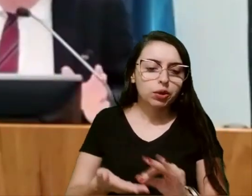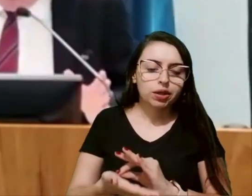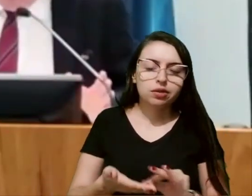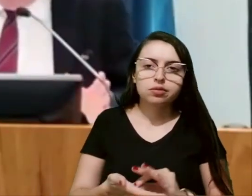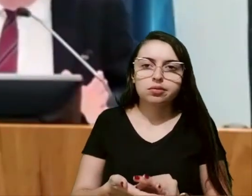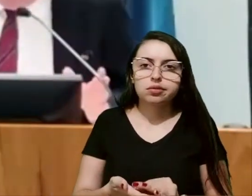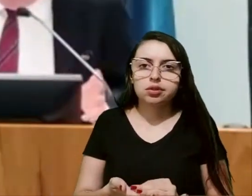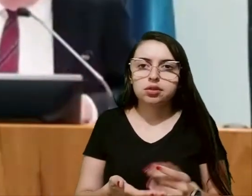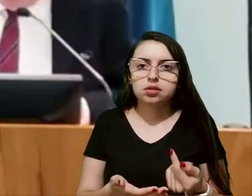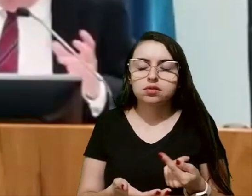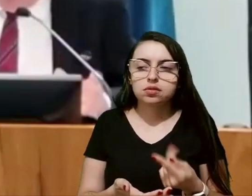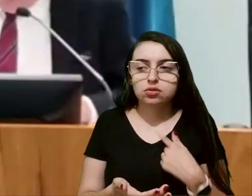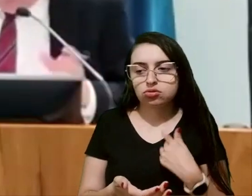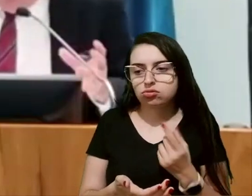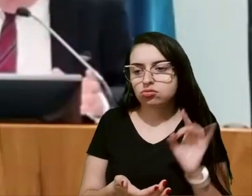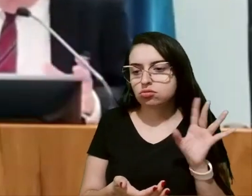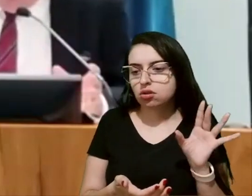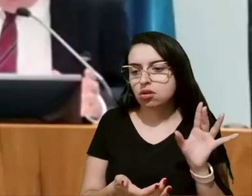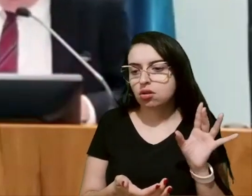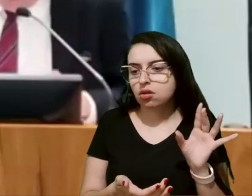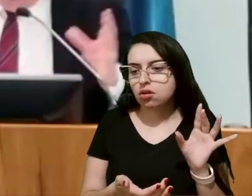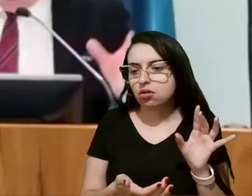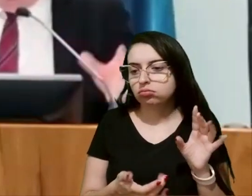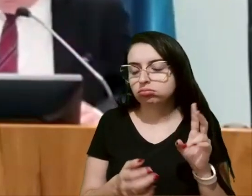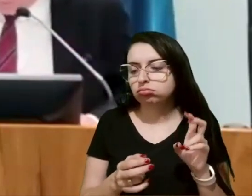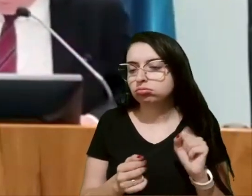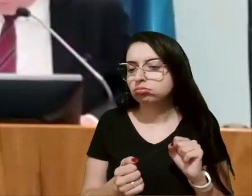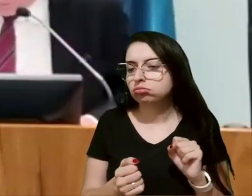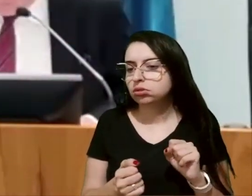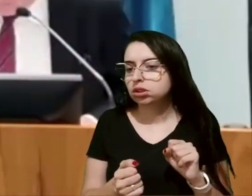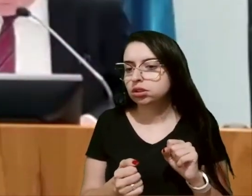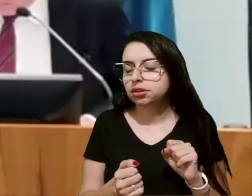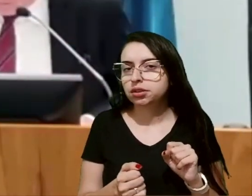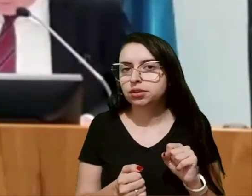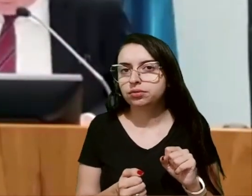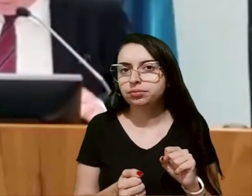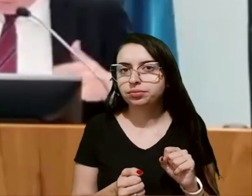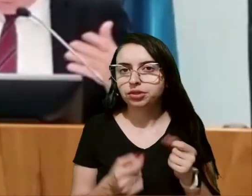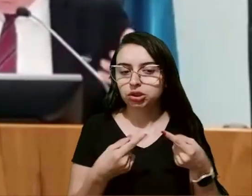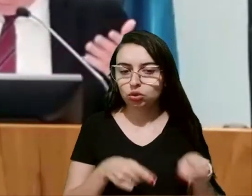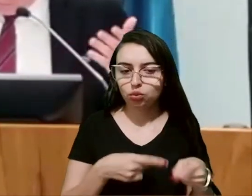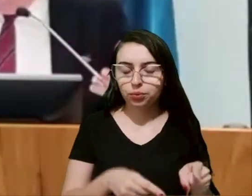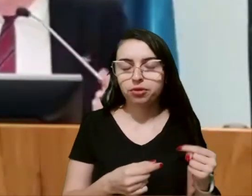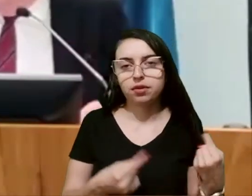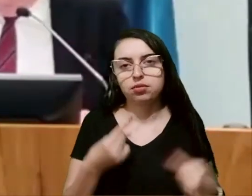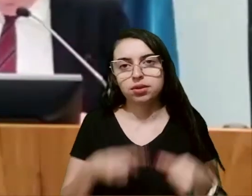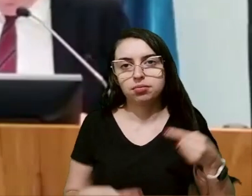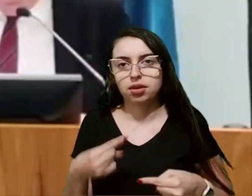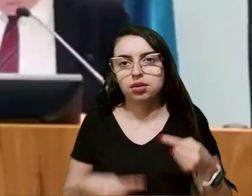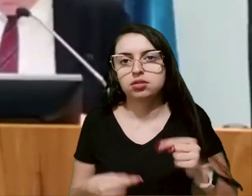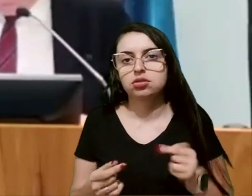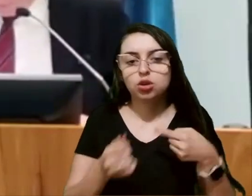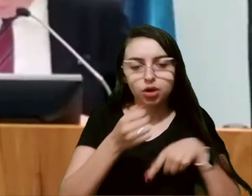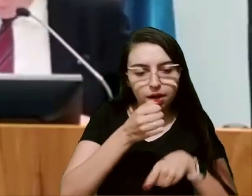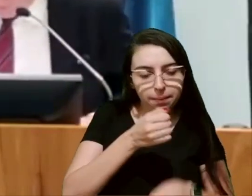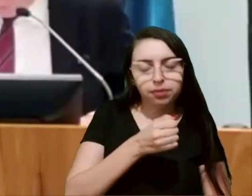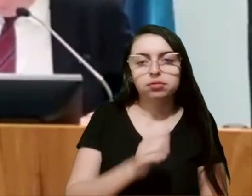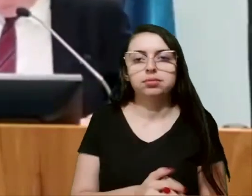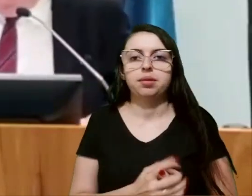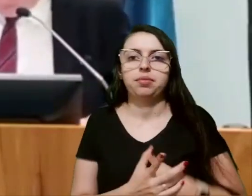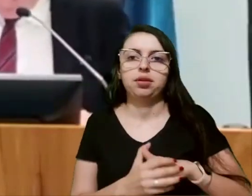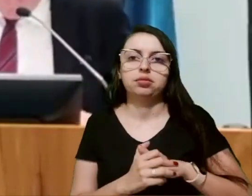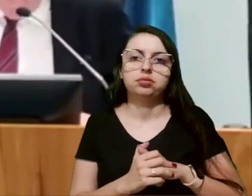Eu fiz aqui umas anotações, só vou, a título de provocar o debate e eventualmente